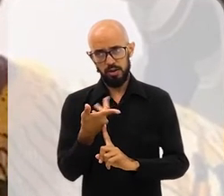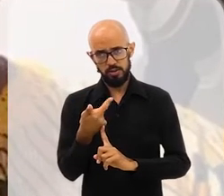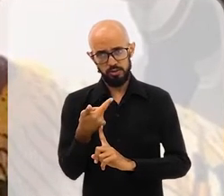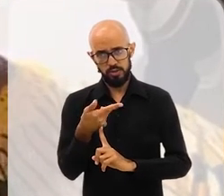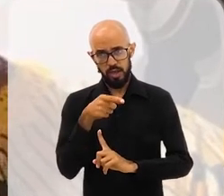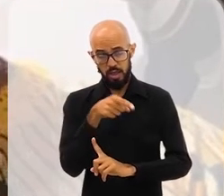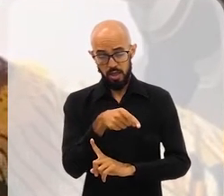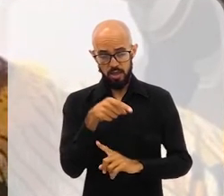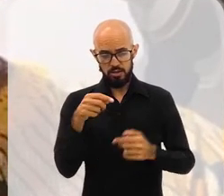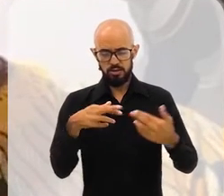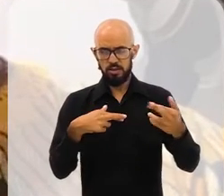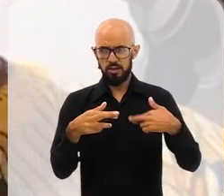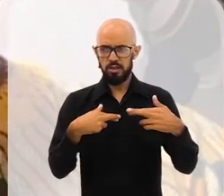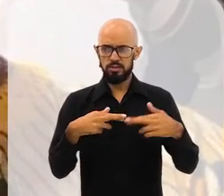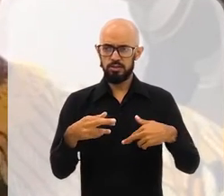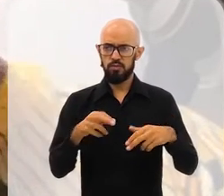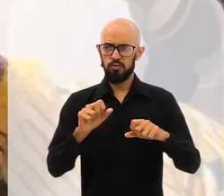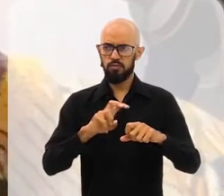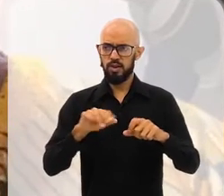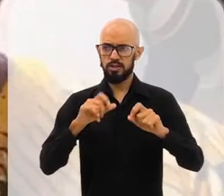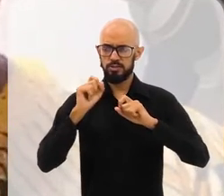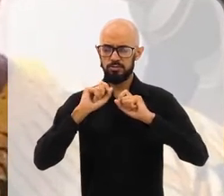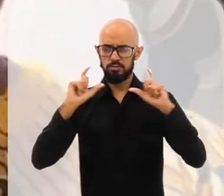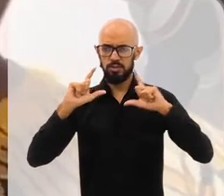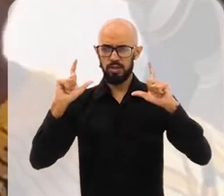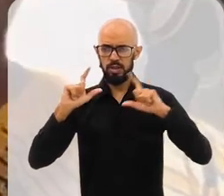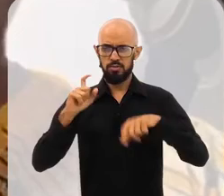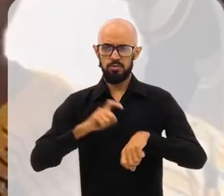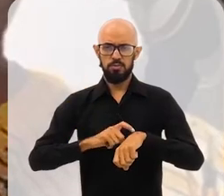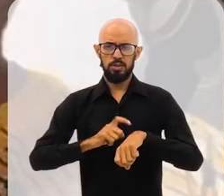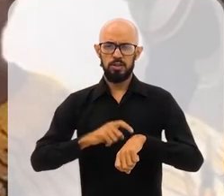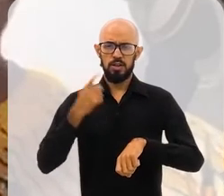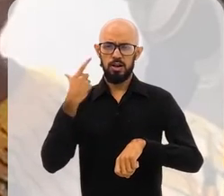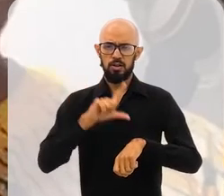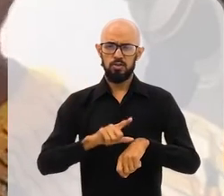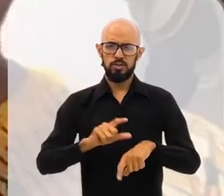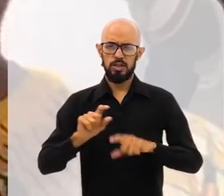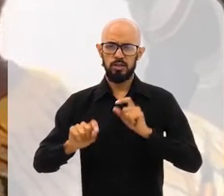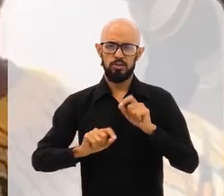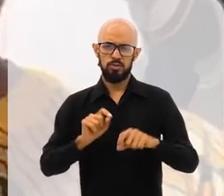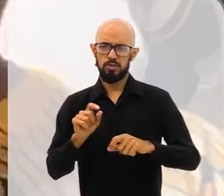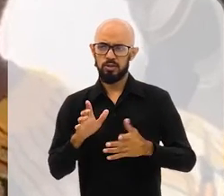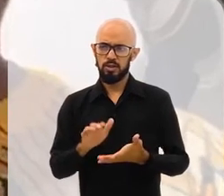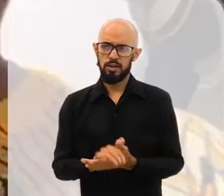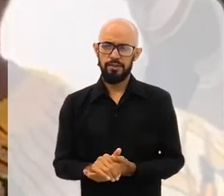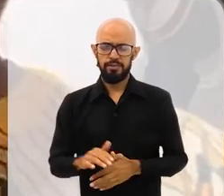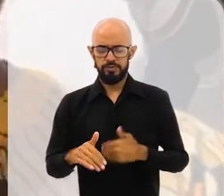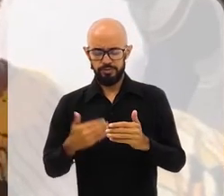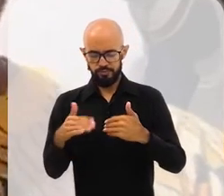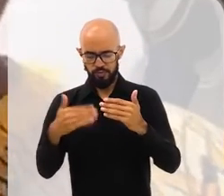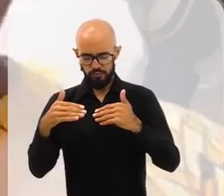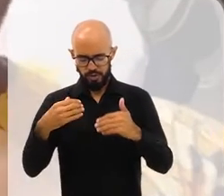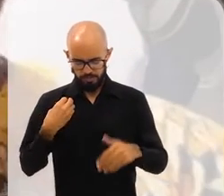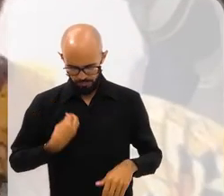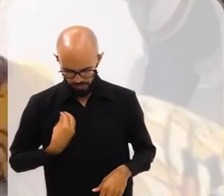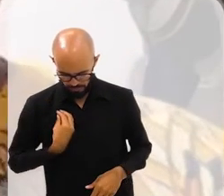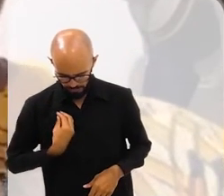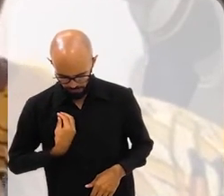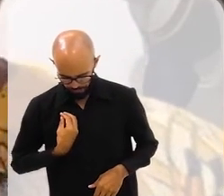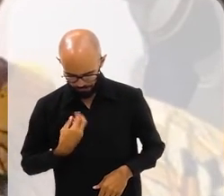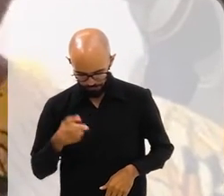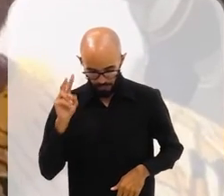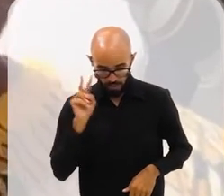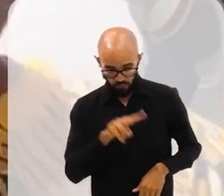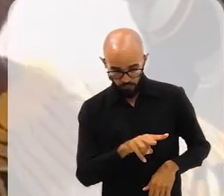com a arte e essa relação ela vai se despertar no momento em que a pessoa com O que é envolver